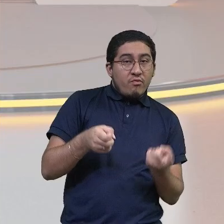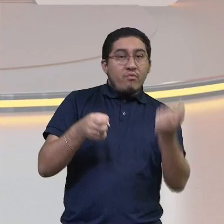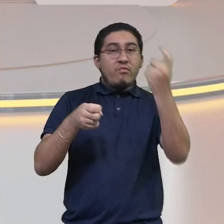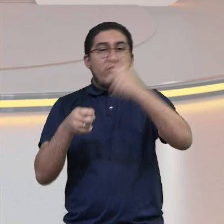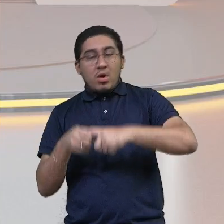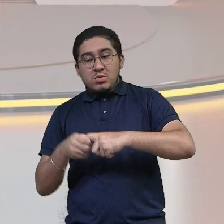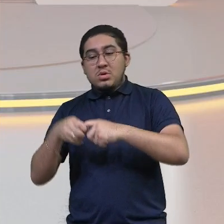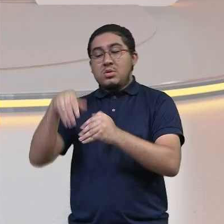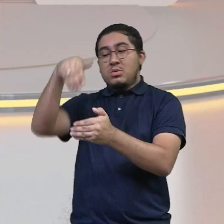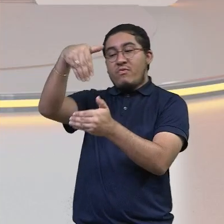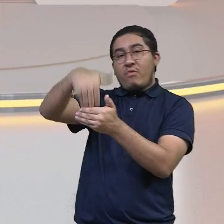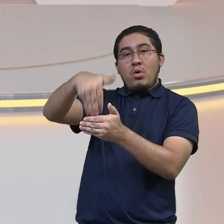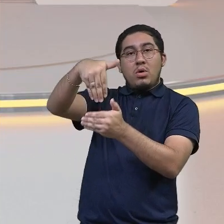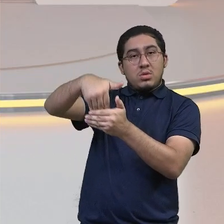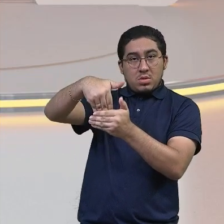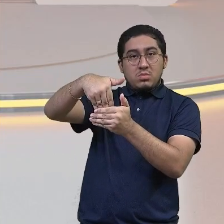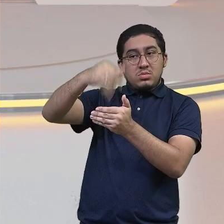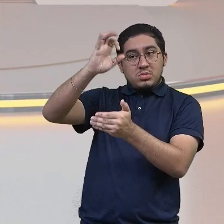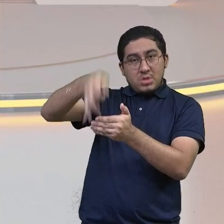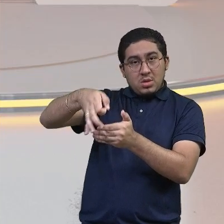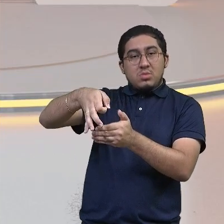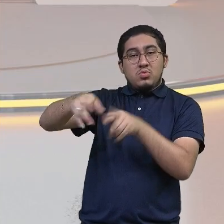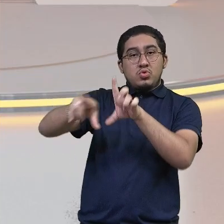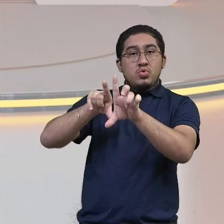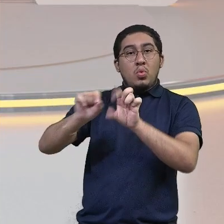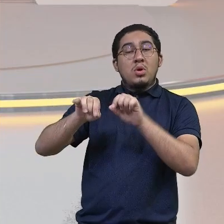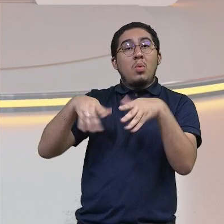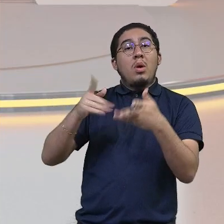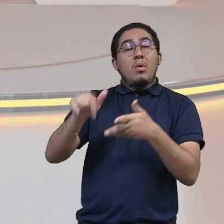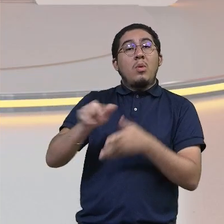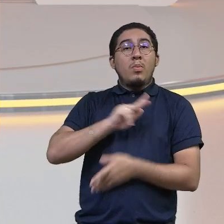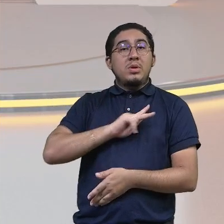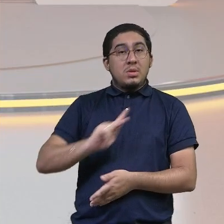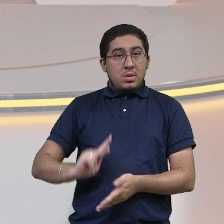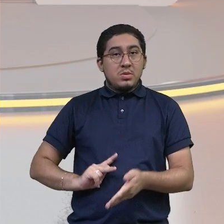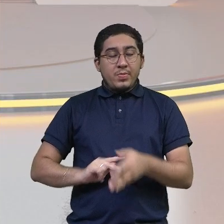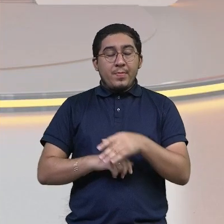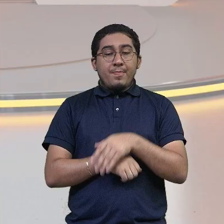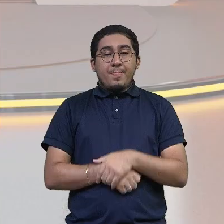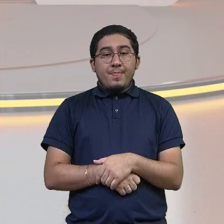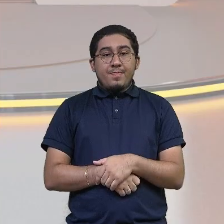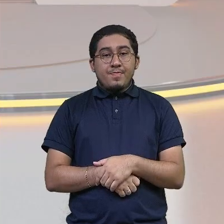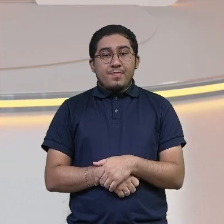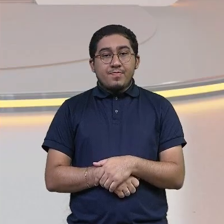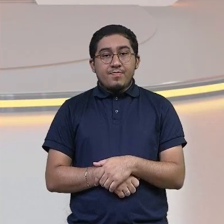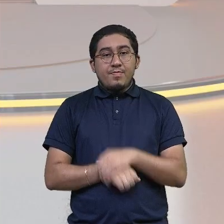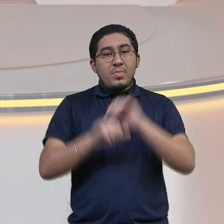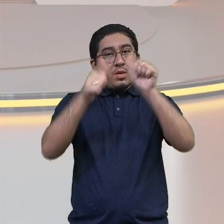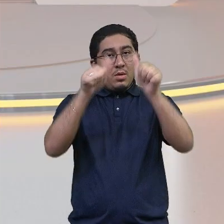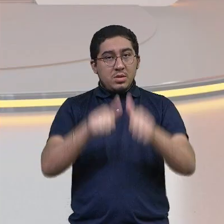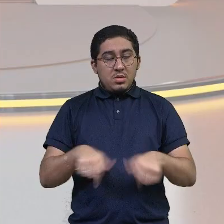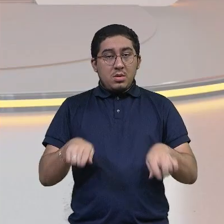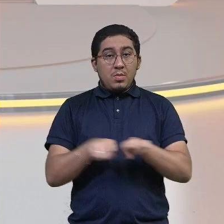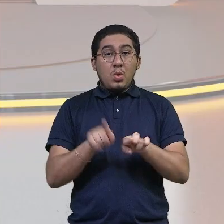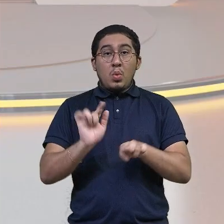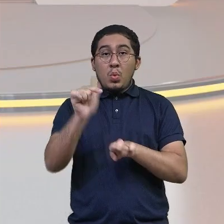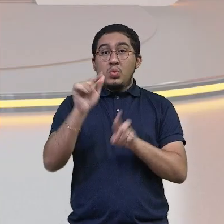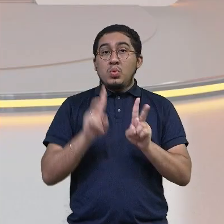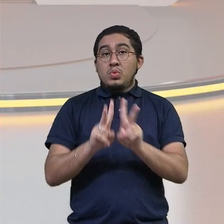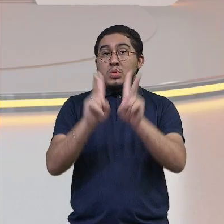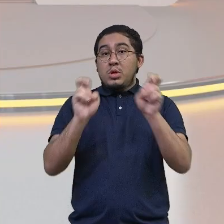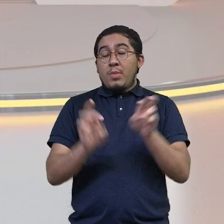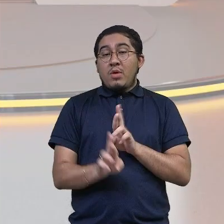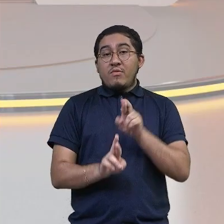para quê? Para votar e escolher o seu presidente. Observe então ali também mais uma questão que está associada